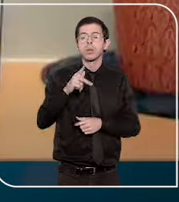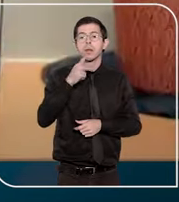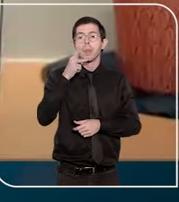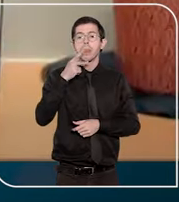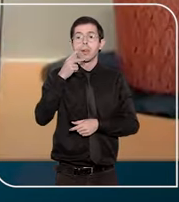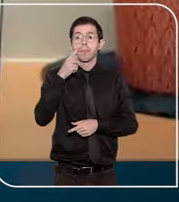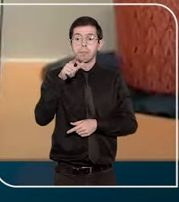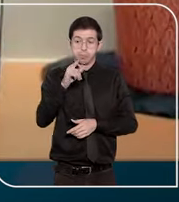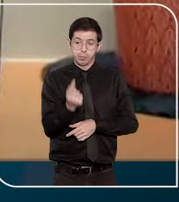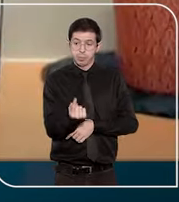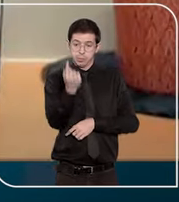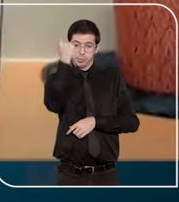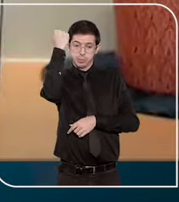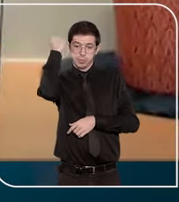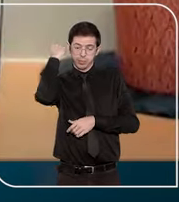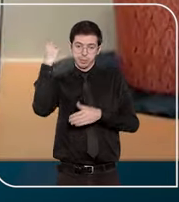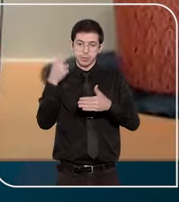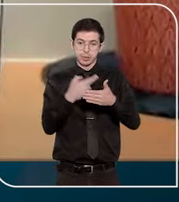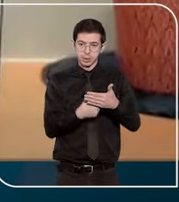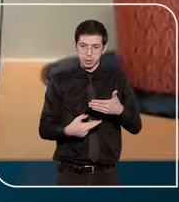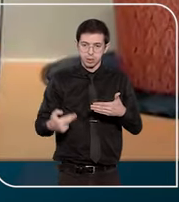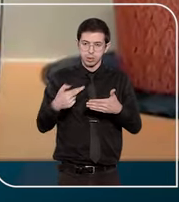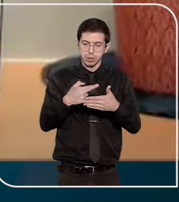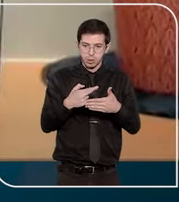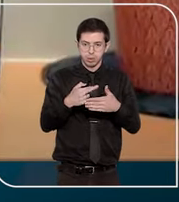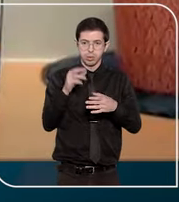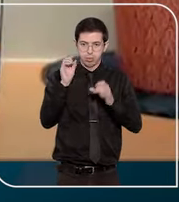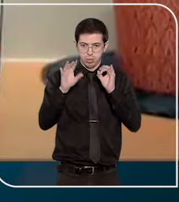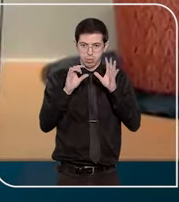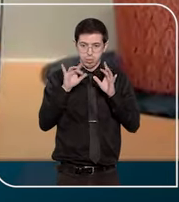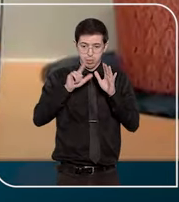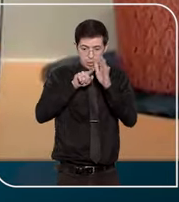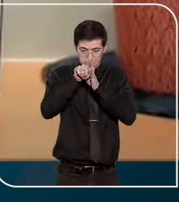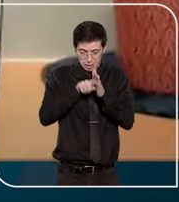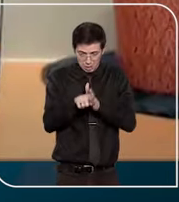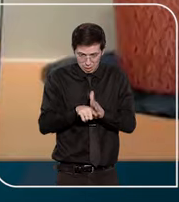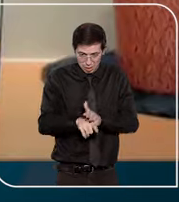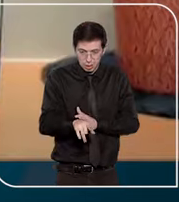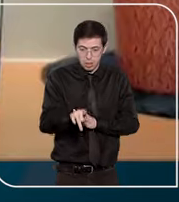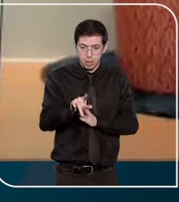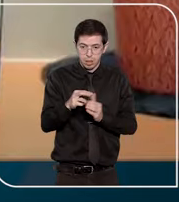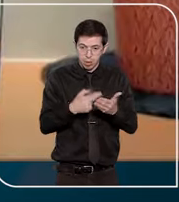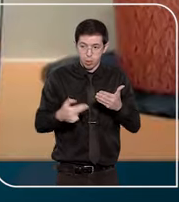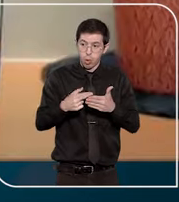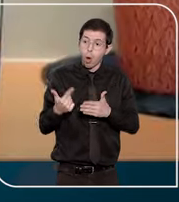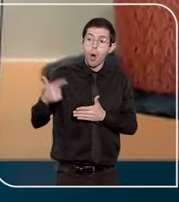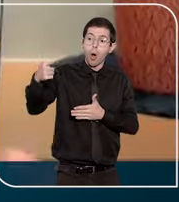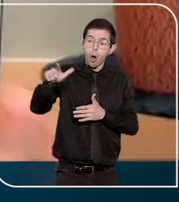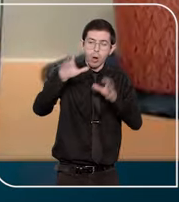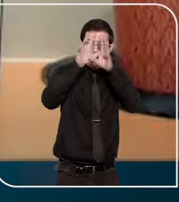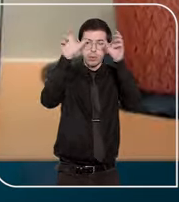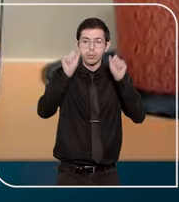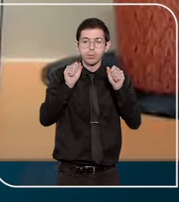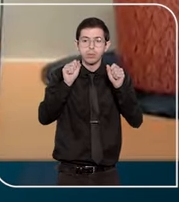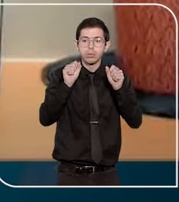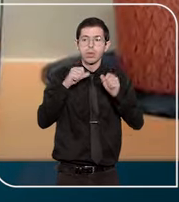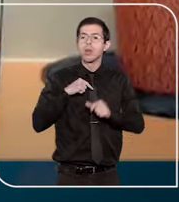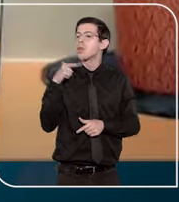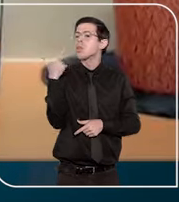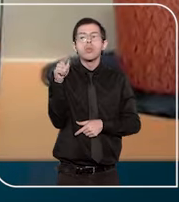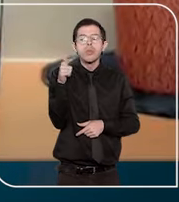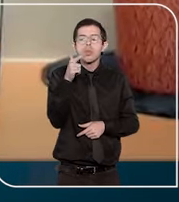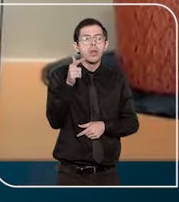extraordinário lá atrás que analisar o pressuposto de admissibilidade de recursos de outros tribunais, isso não tem